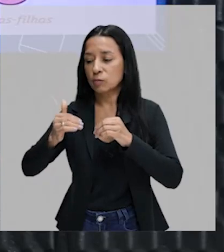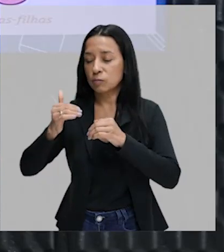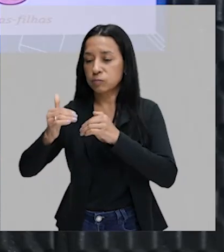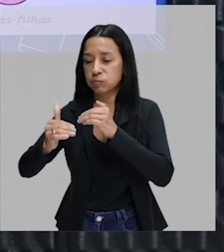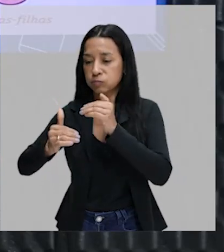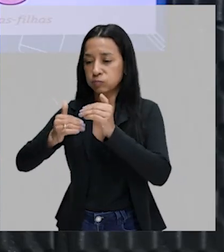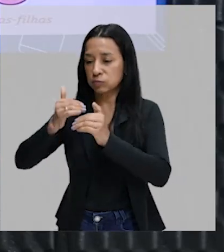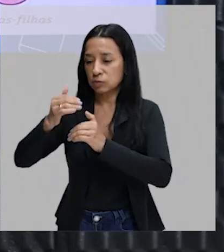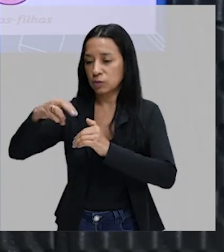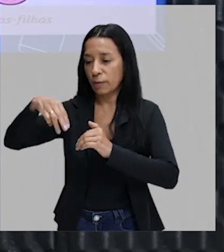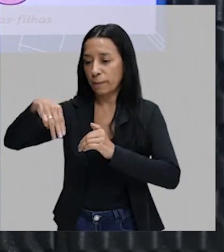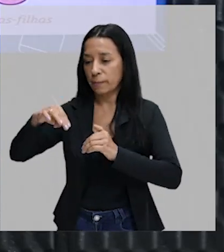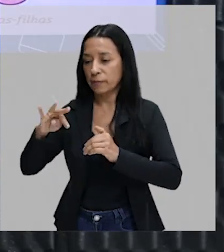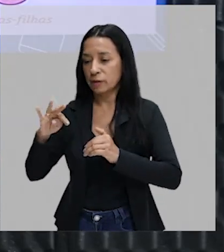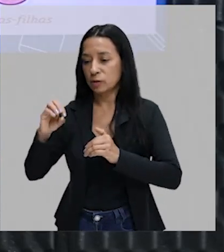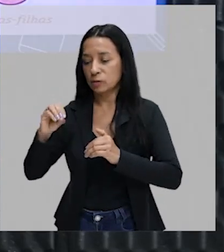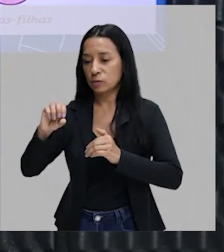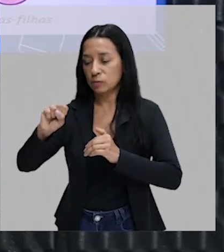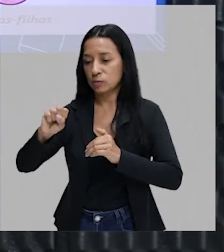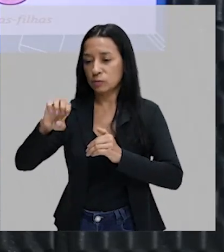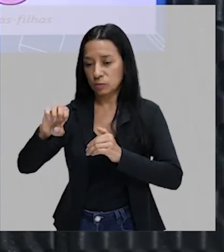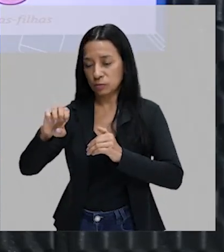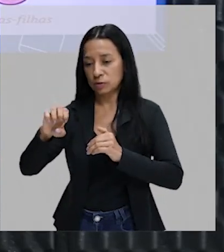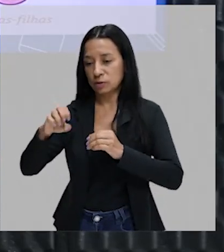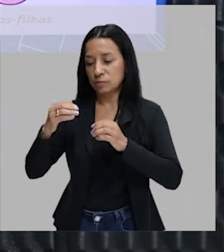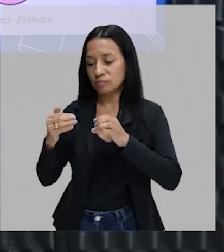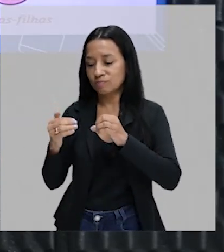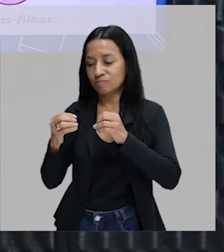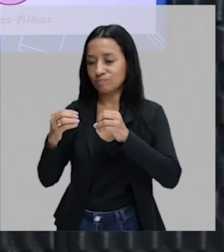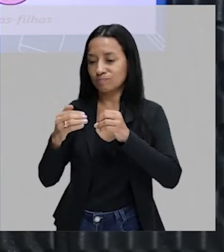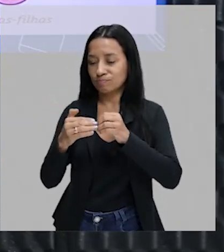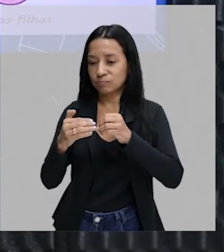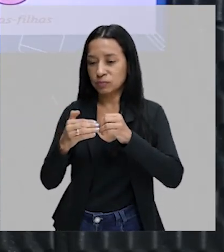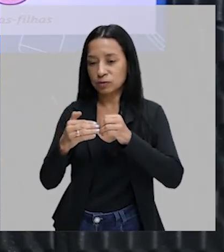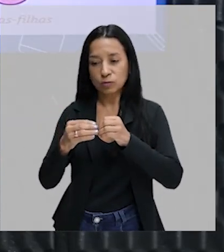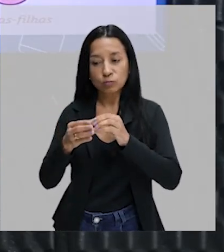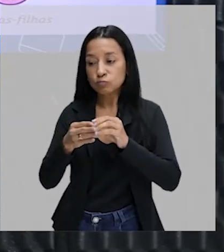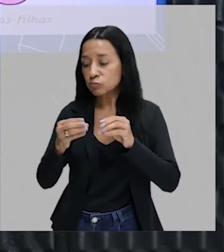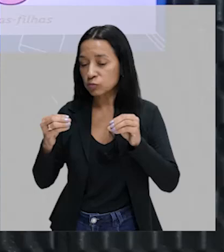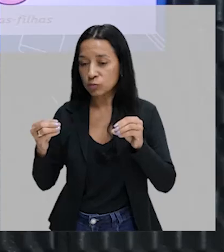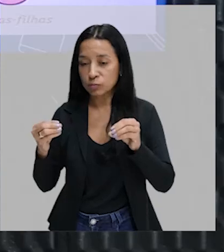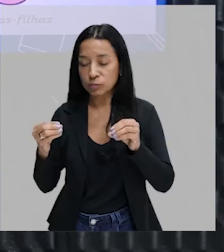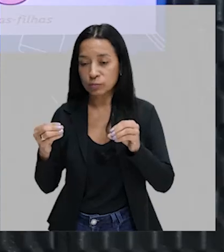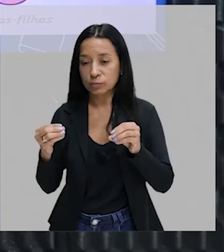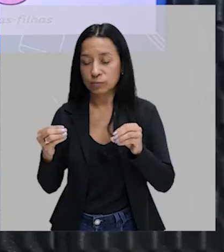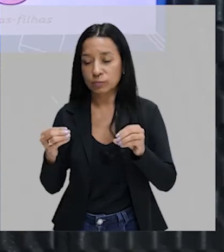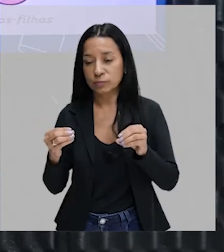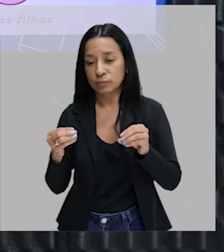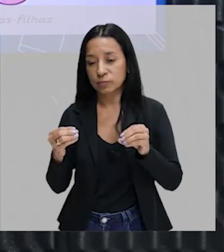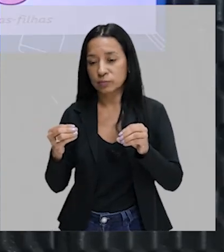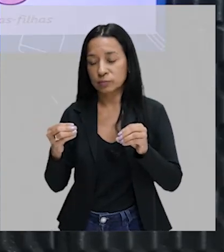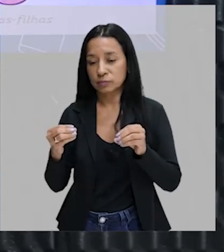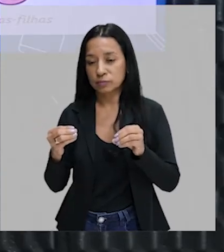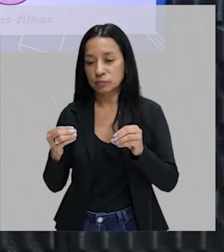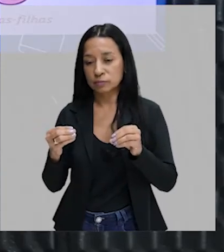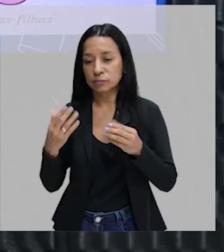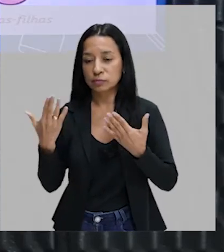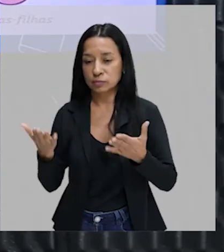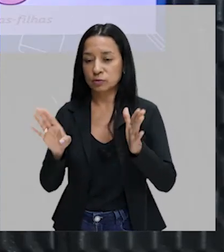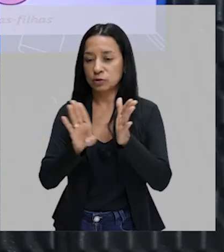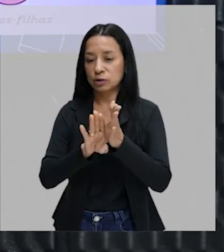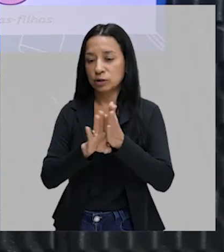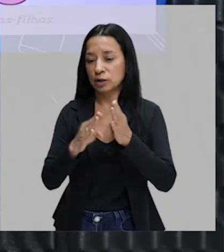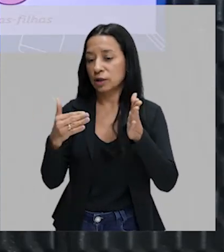de mitose, essa delimitação do núcleo desaparece, ok? Então, ela desaparece e quando chega